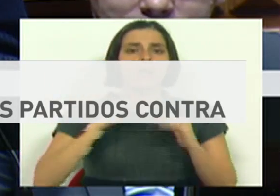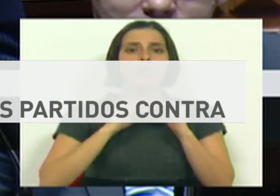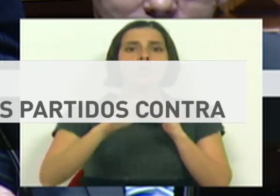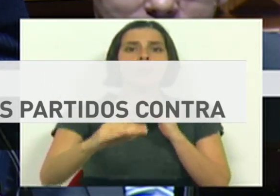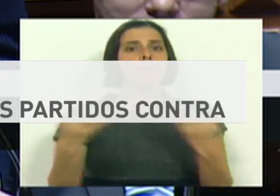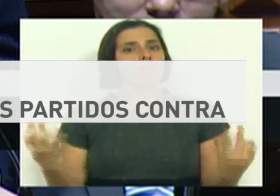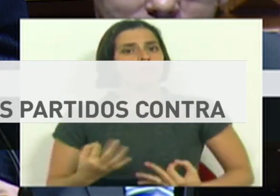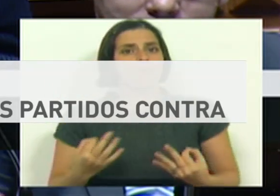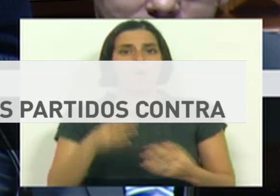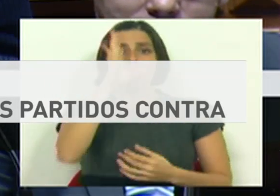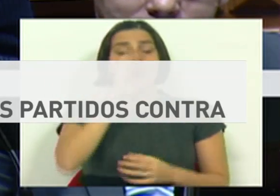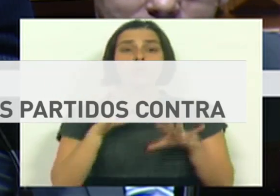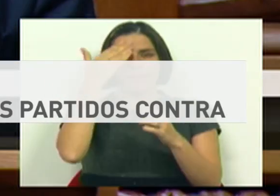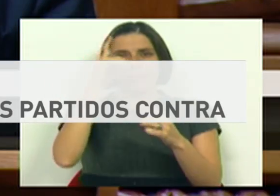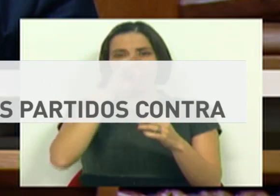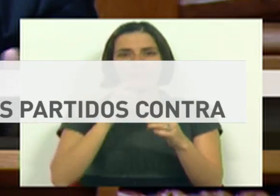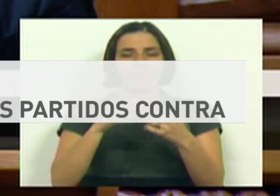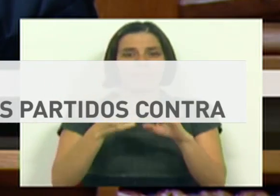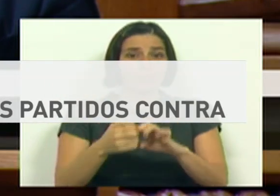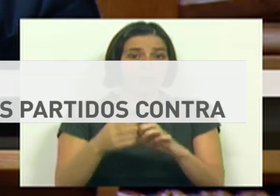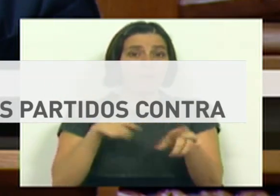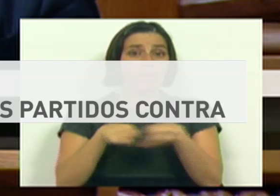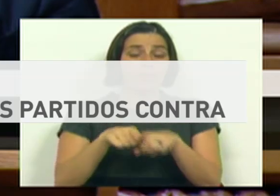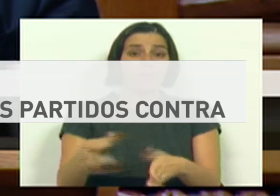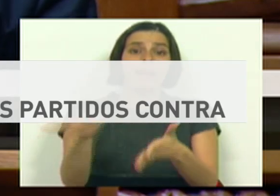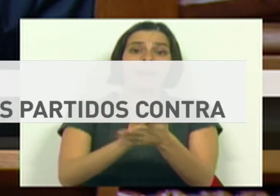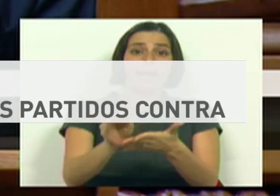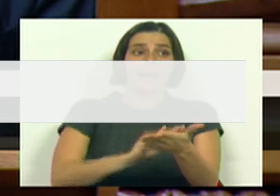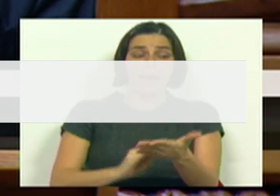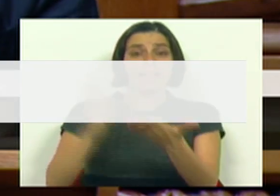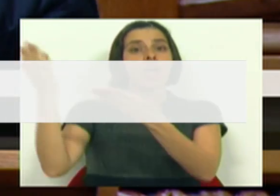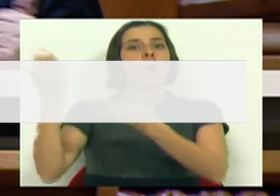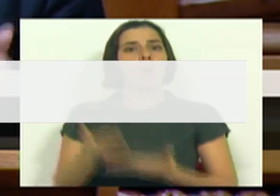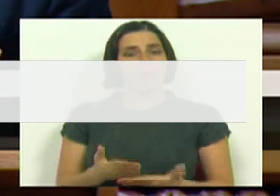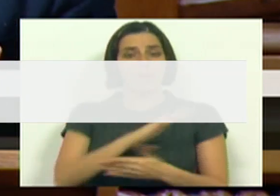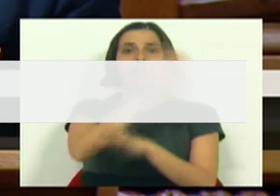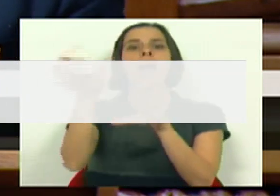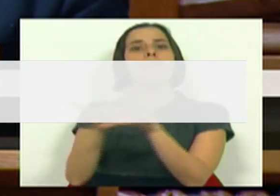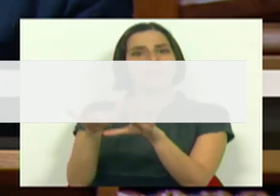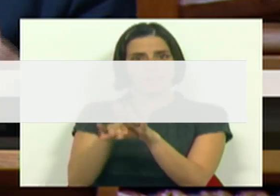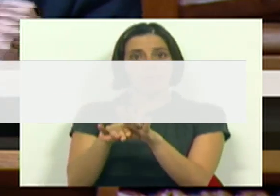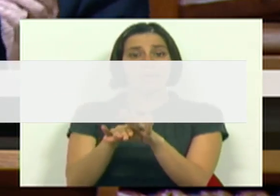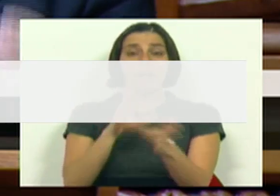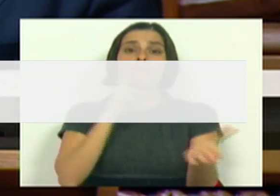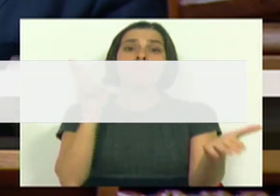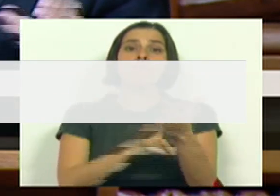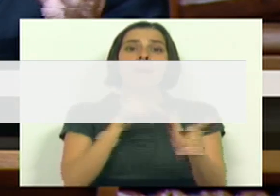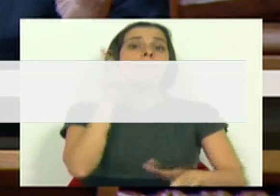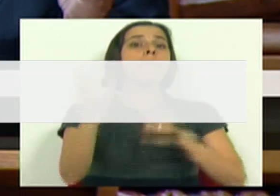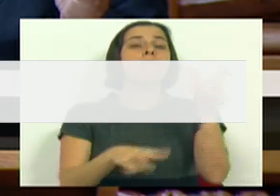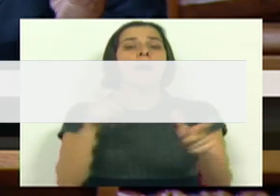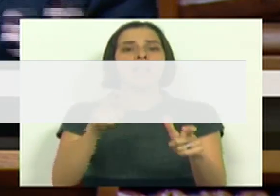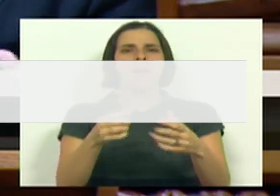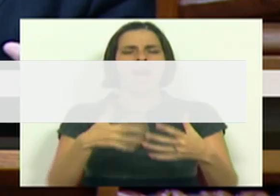sustentabilidade do estado social por carta convida-se à participação nas palavras